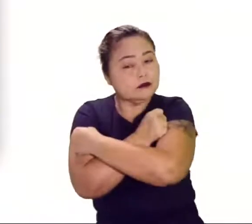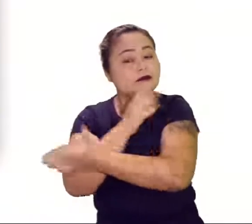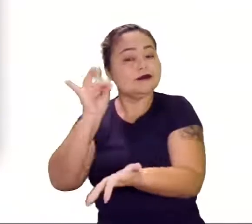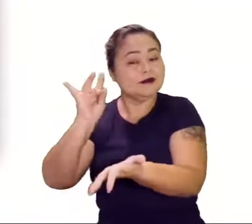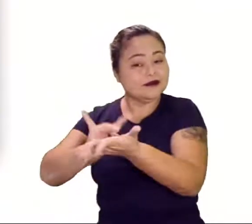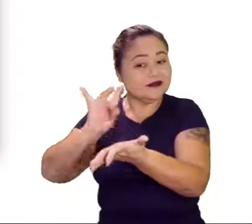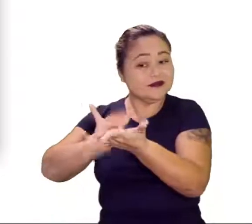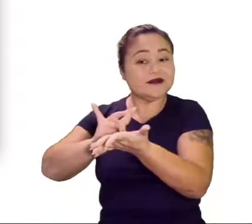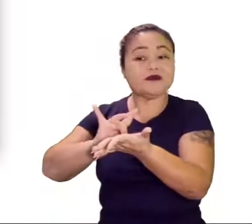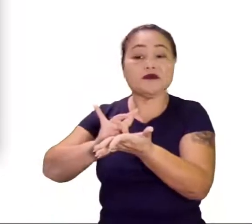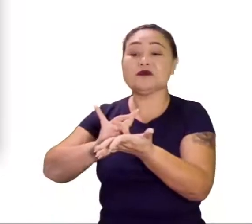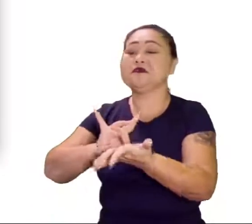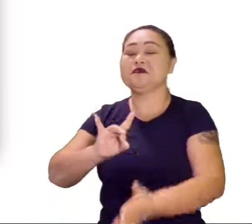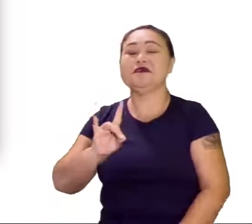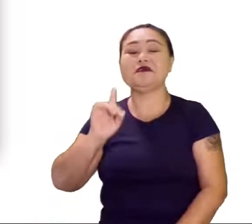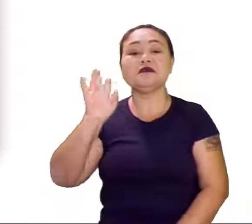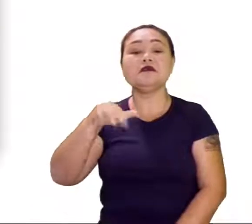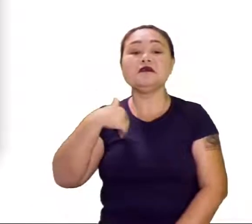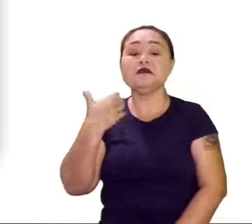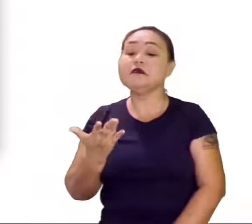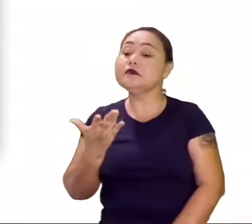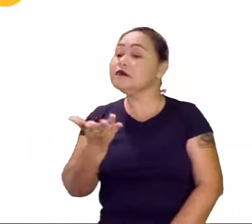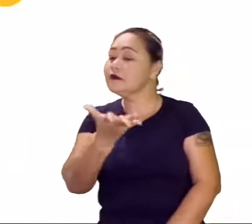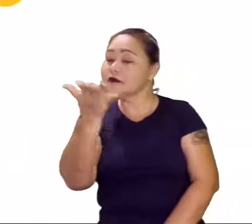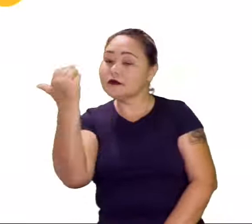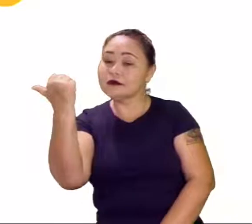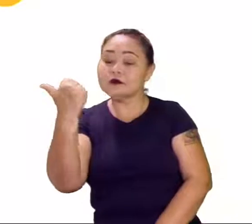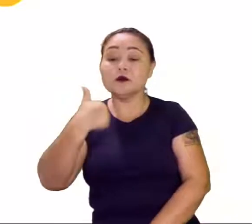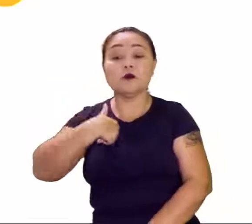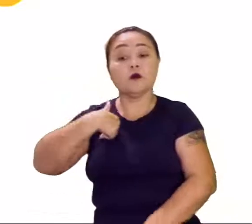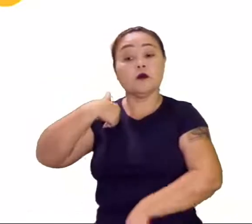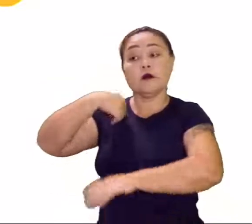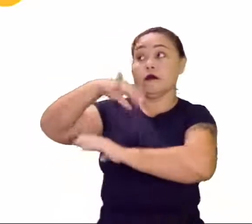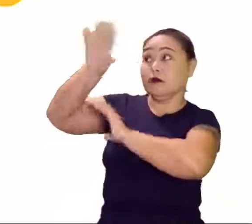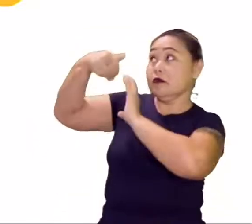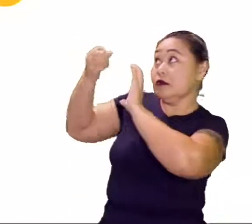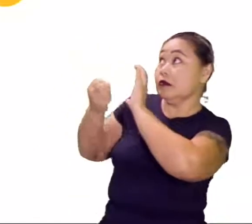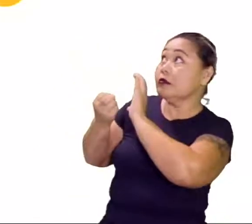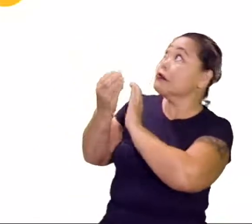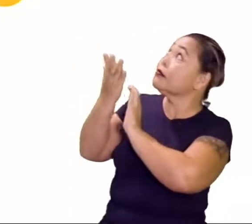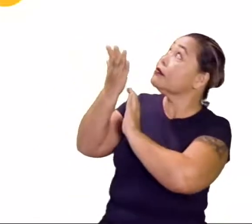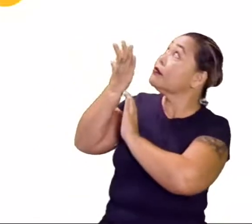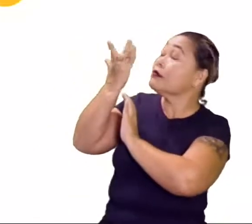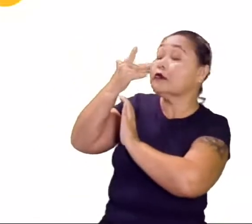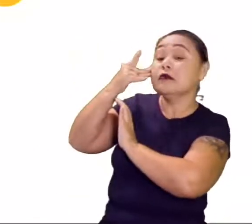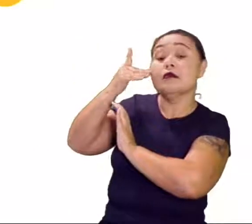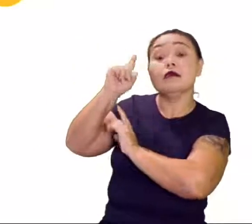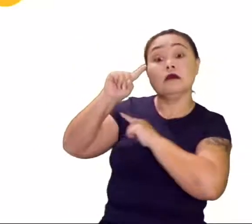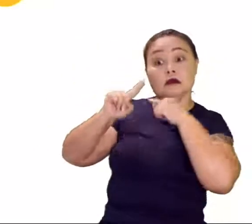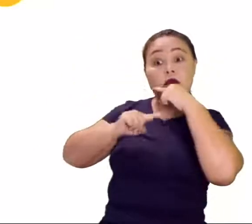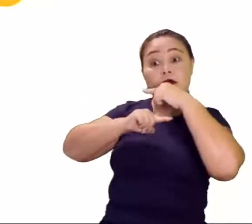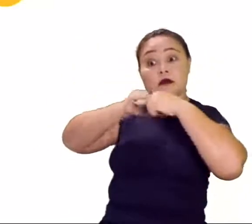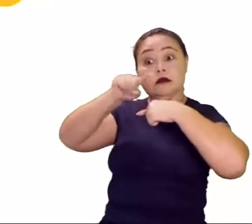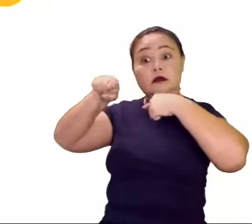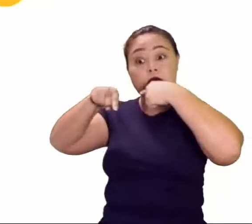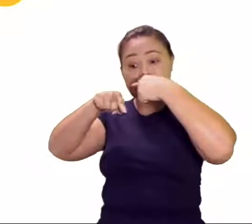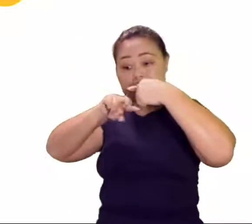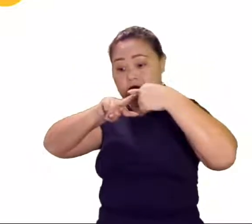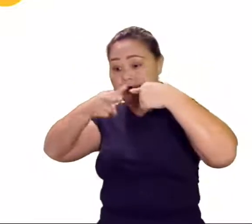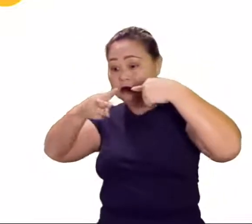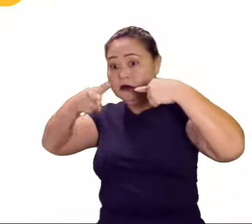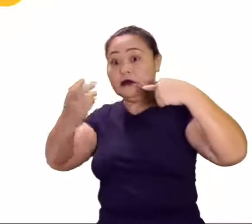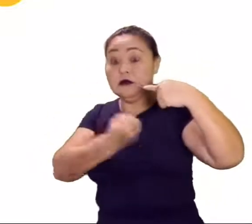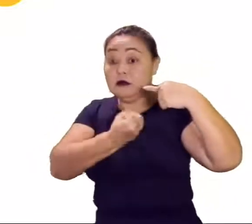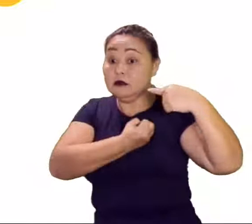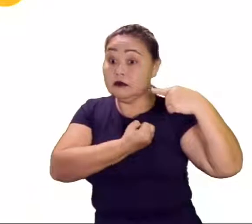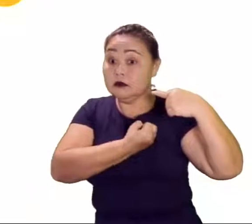Verdade, é verdade. Né? Então vamos lá agora, saindo da cartola, a gente vai interpolar aritmeticamente, olha